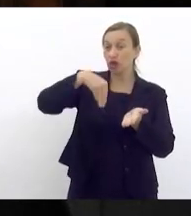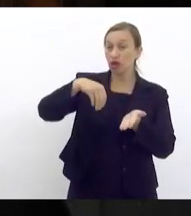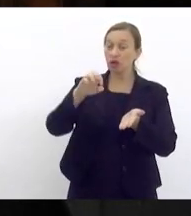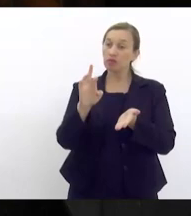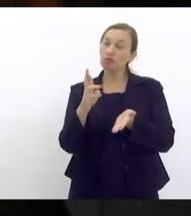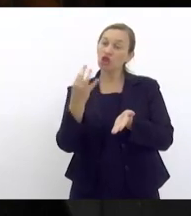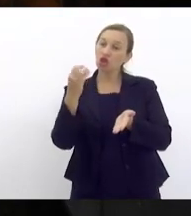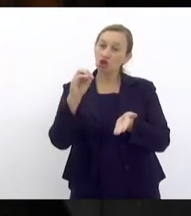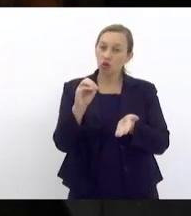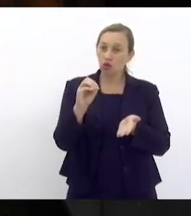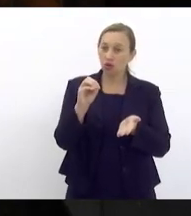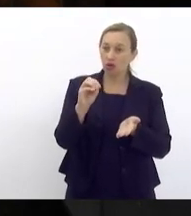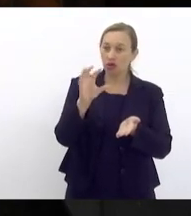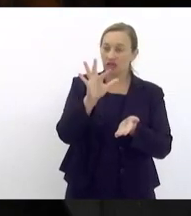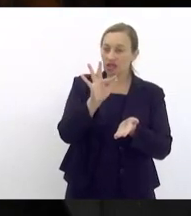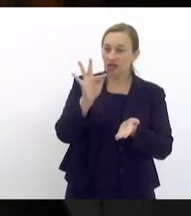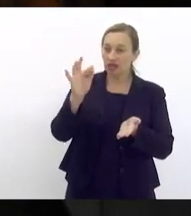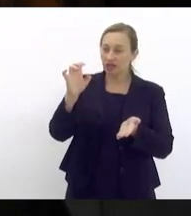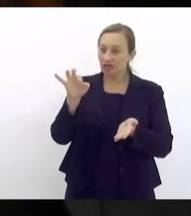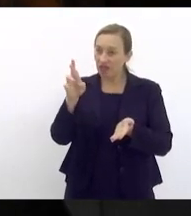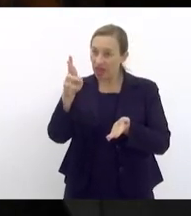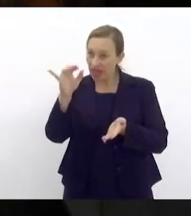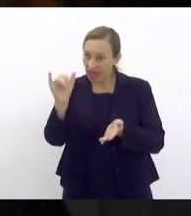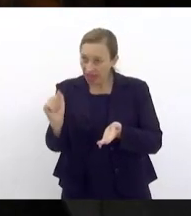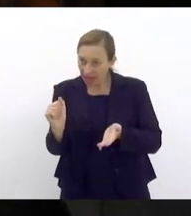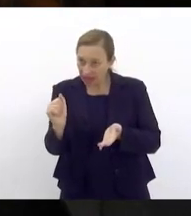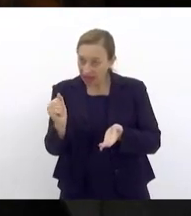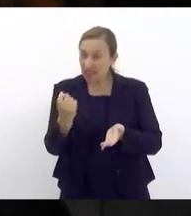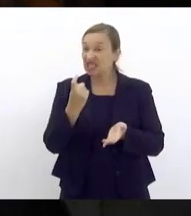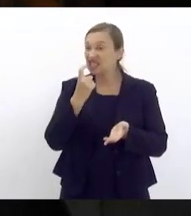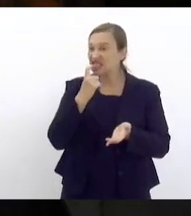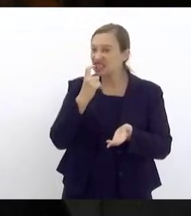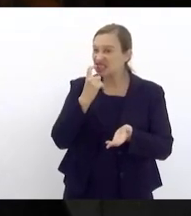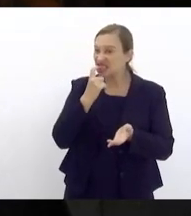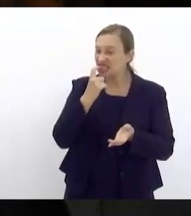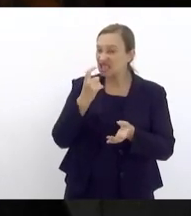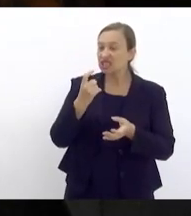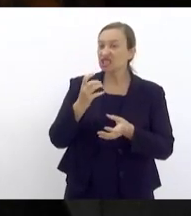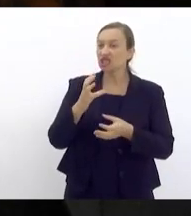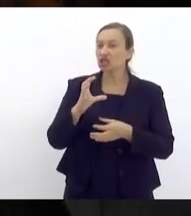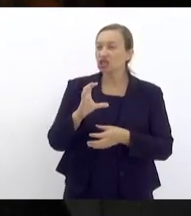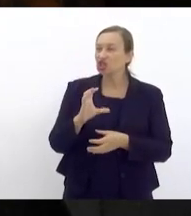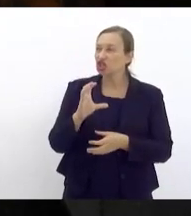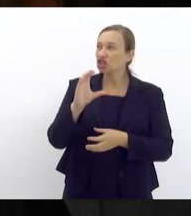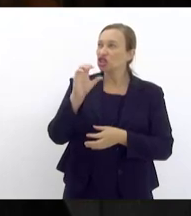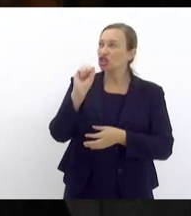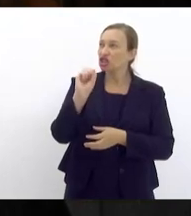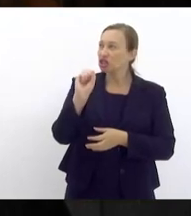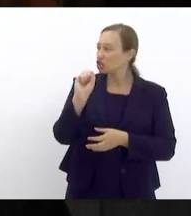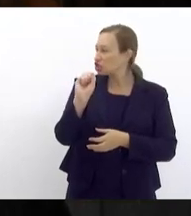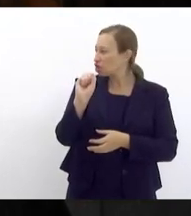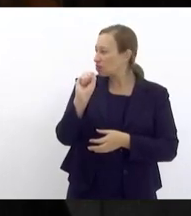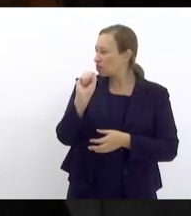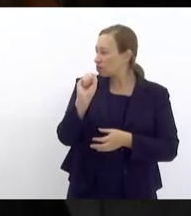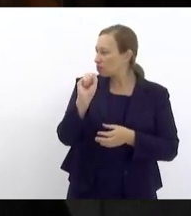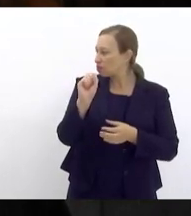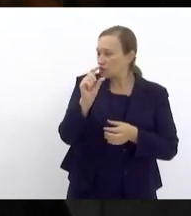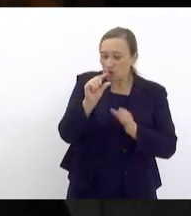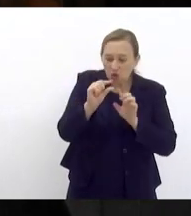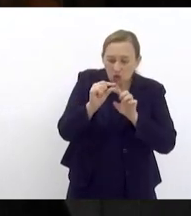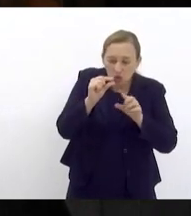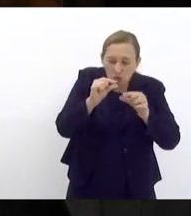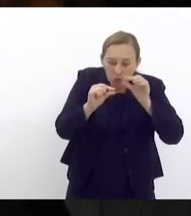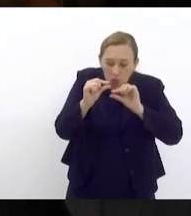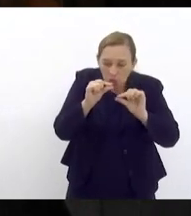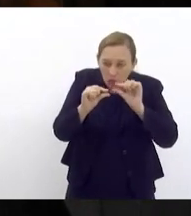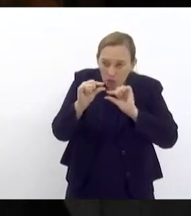plásticas de shampoos condicionadores etc essas microsferas plásticas são